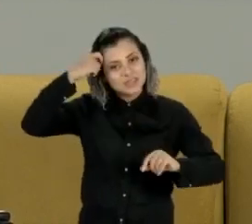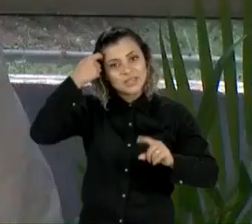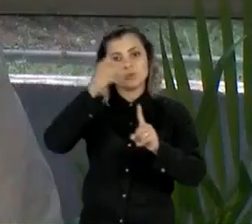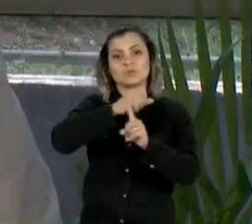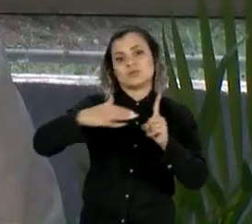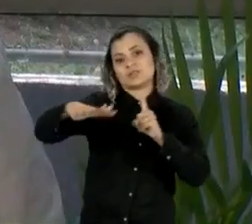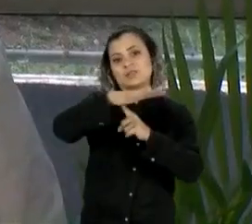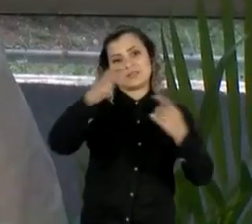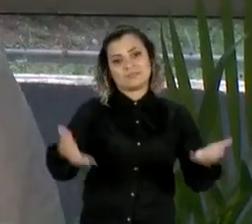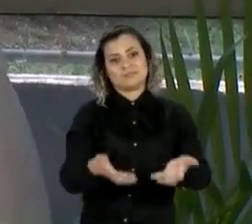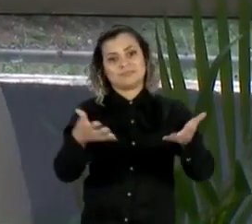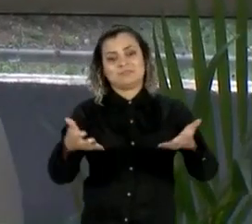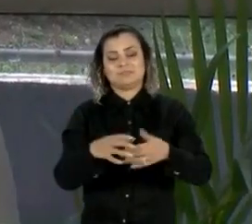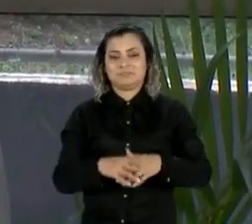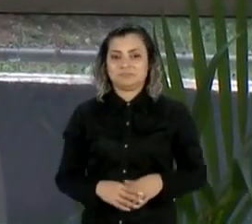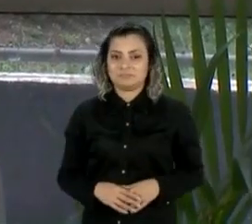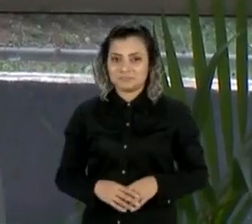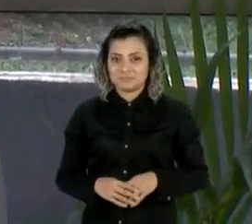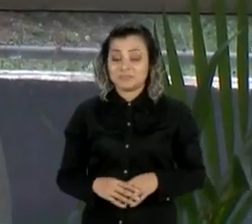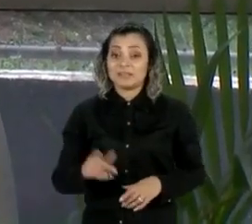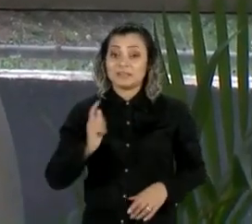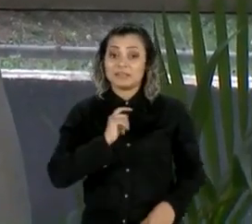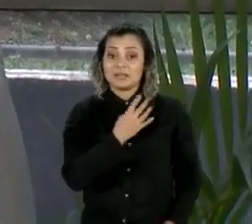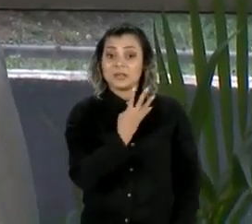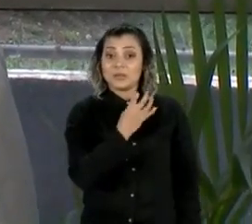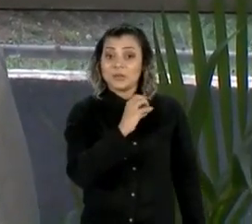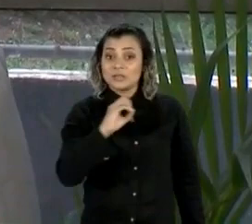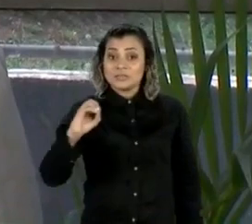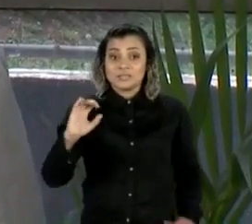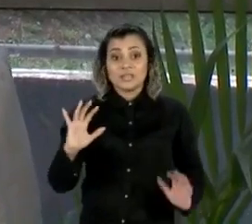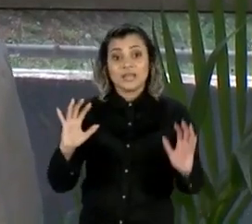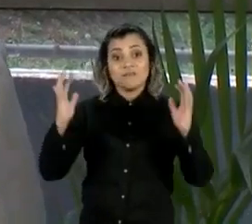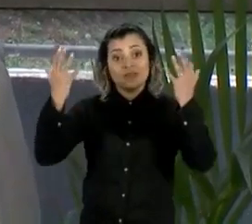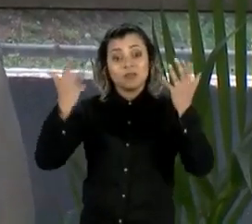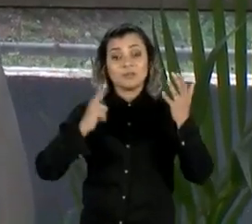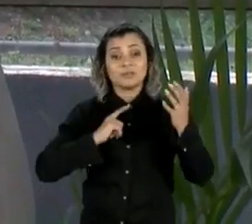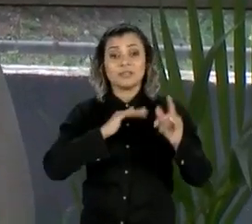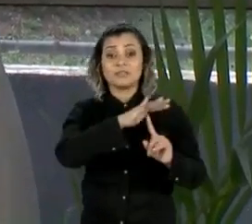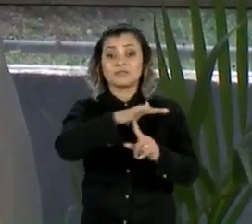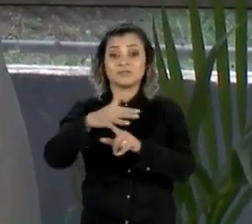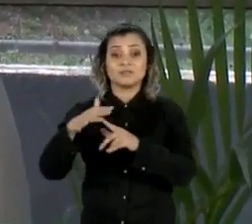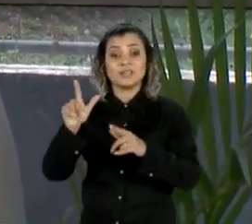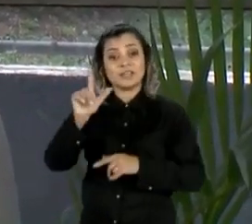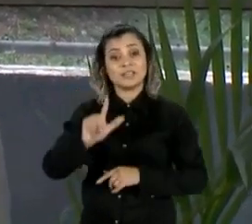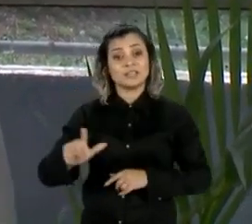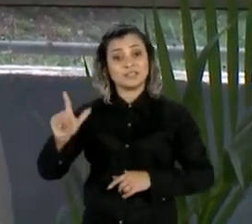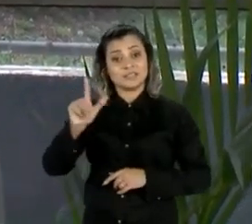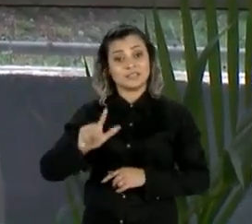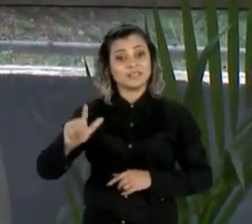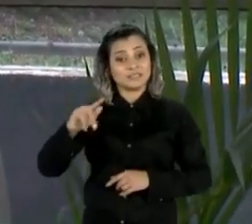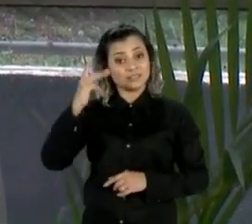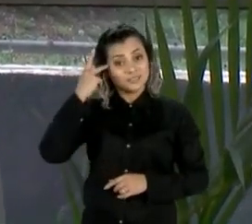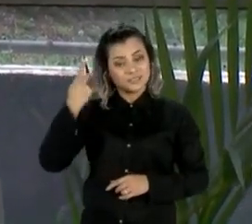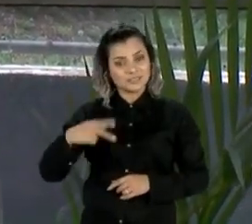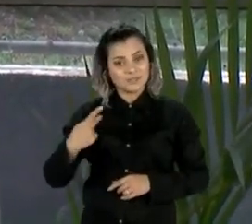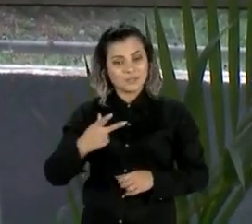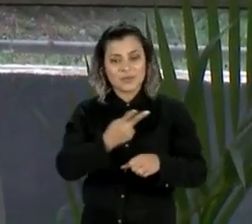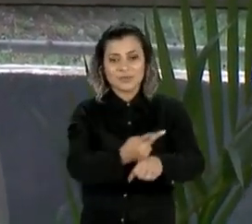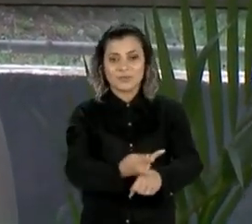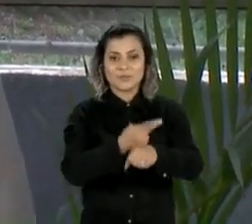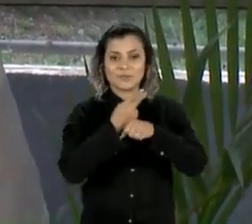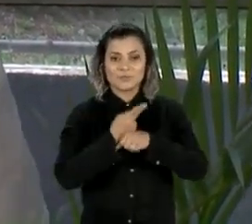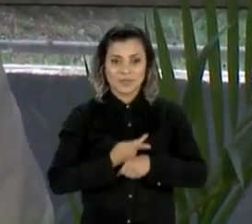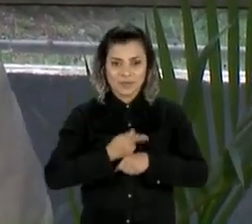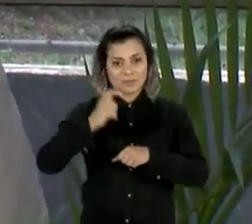sociedade. Entre os cerca de 400 eventos está a Feira da Literatura Flink Sampa, a entrega do Troféu